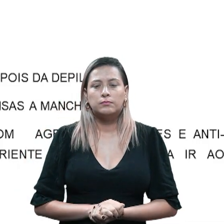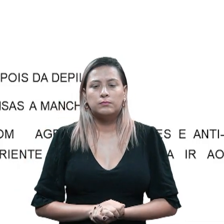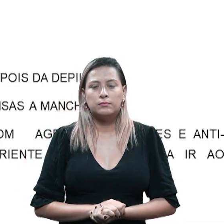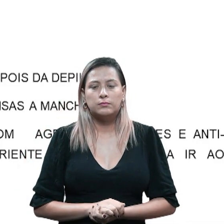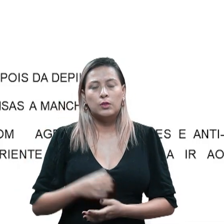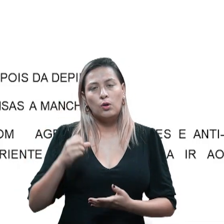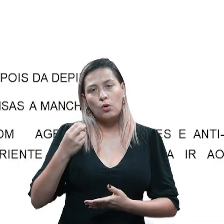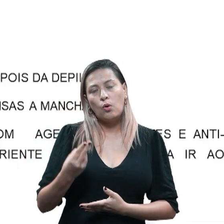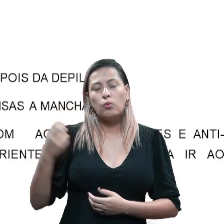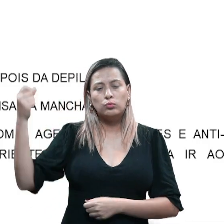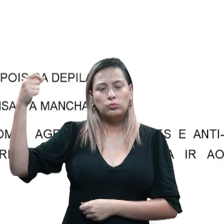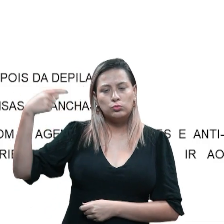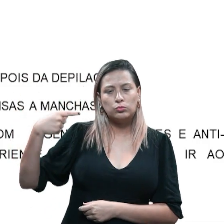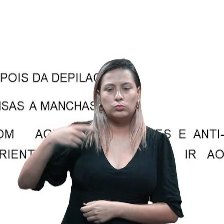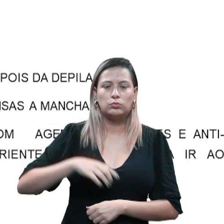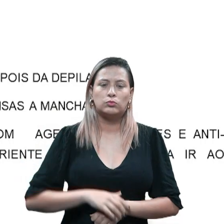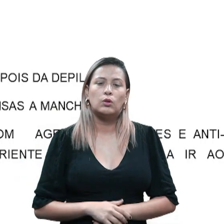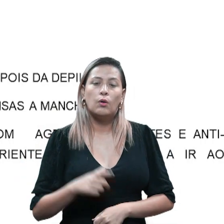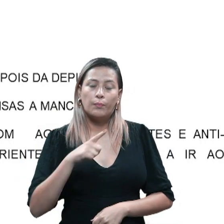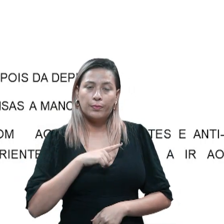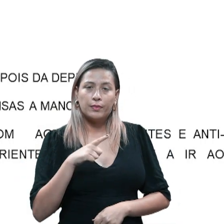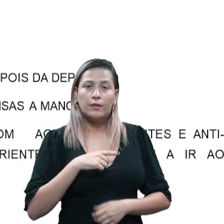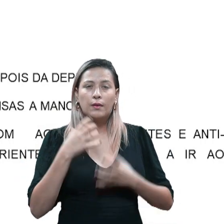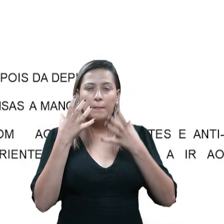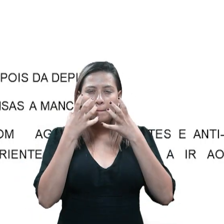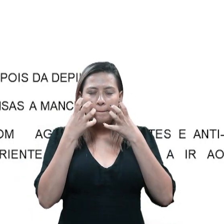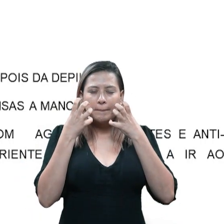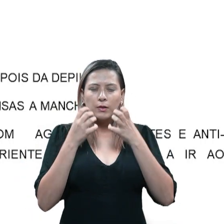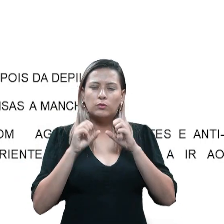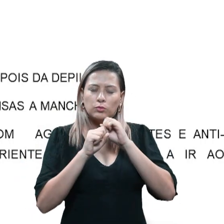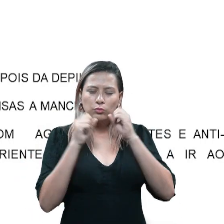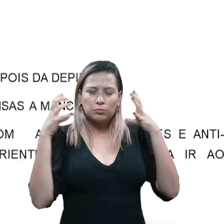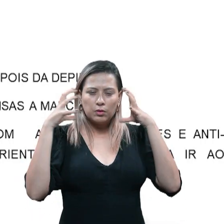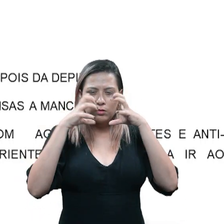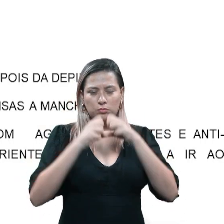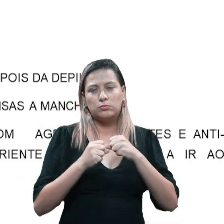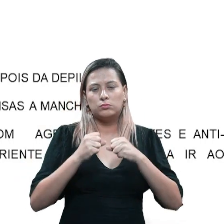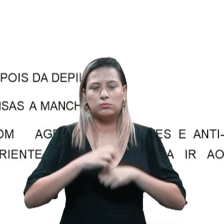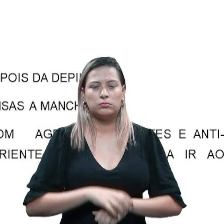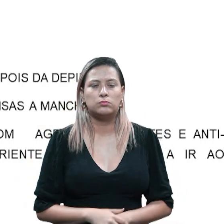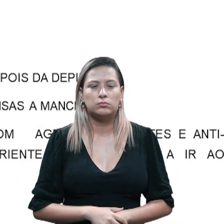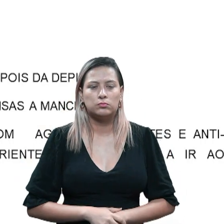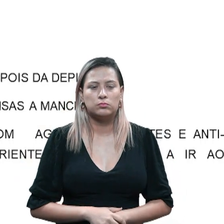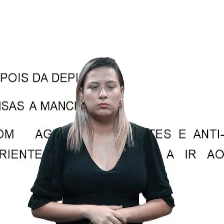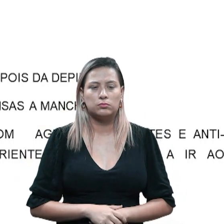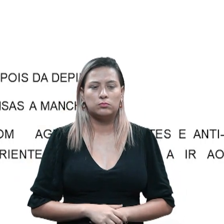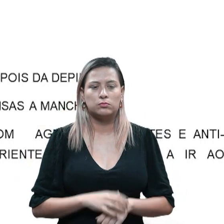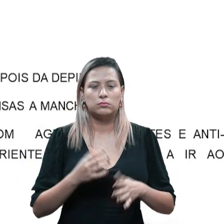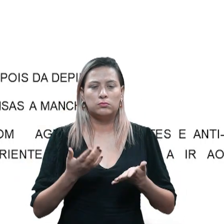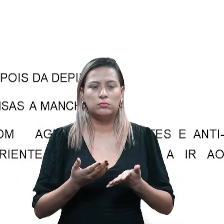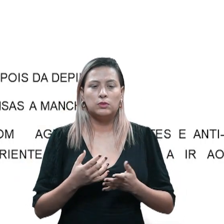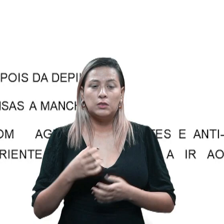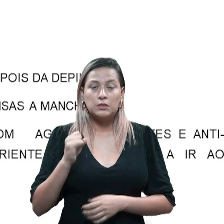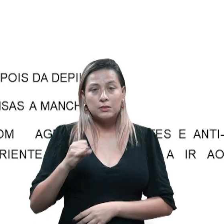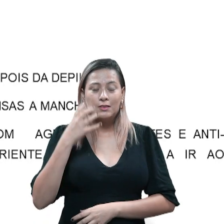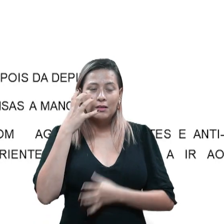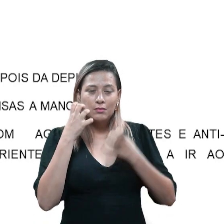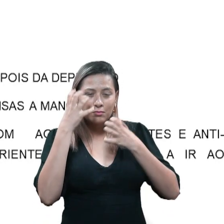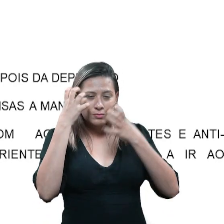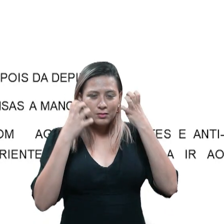e aspereza, passe gel com agentes calmantes e anti-inflamatórios logo após a depilação.